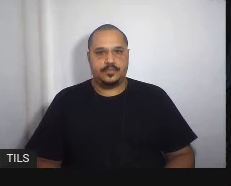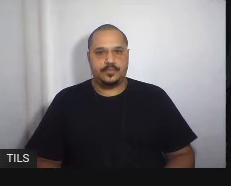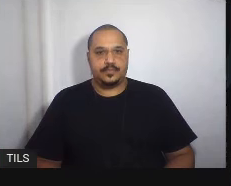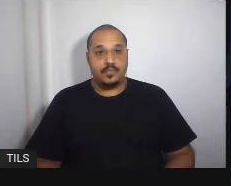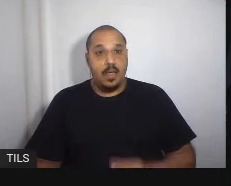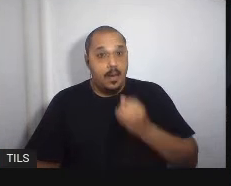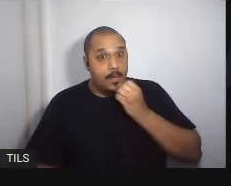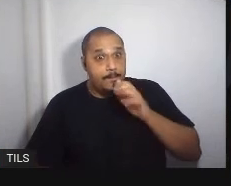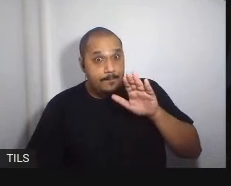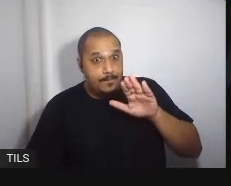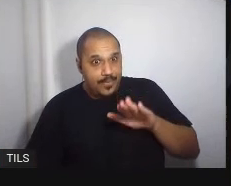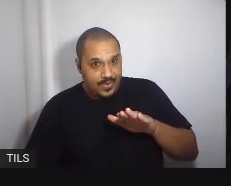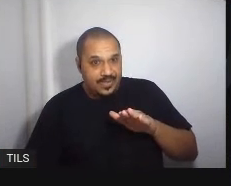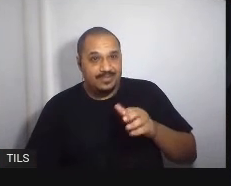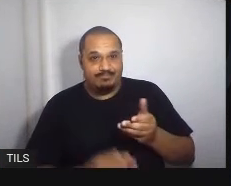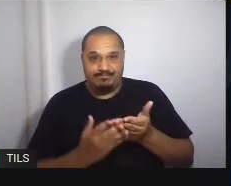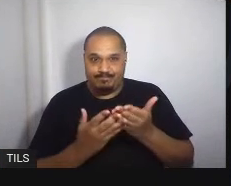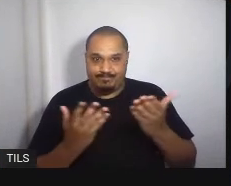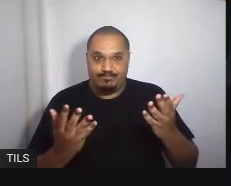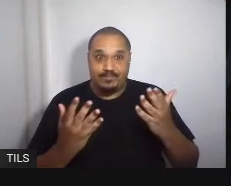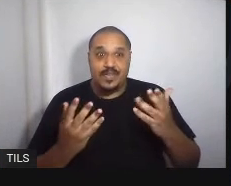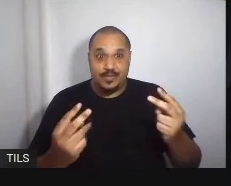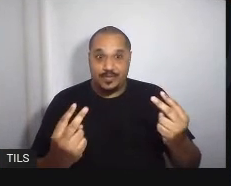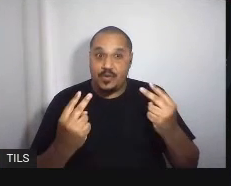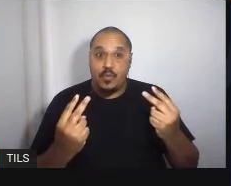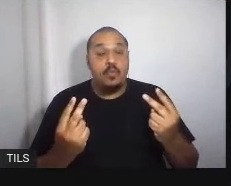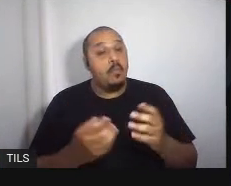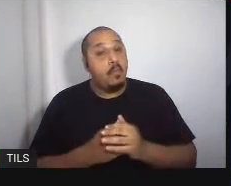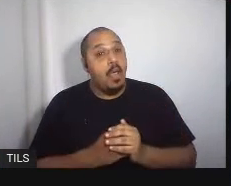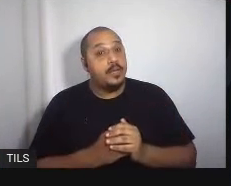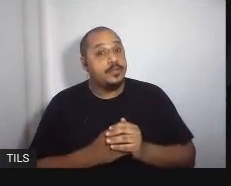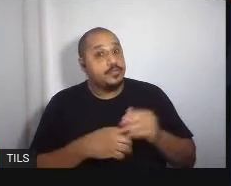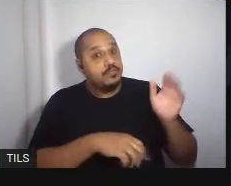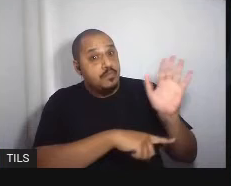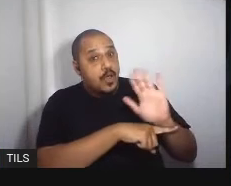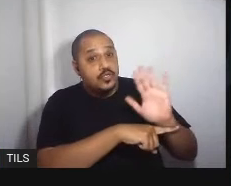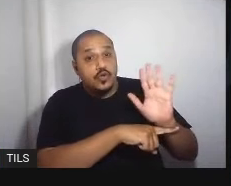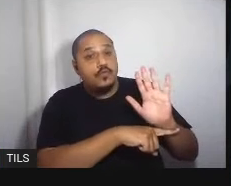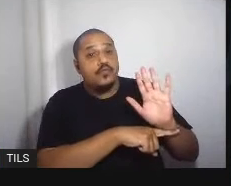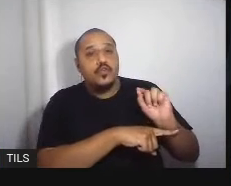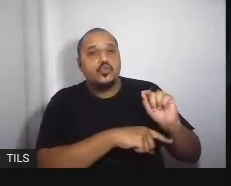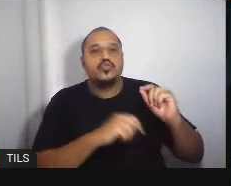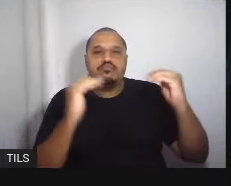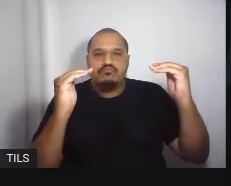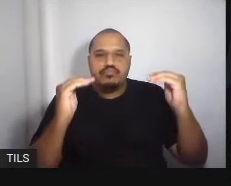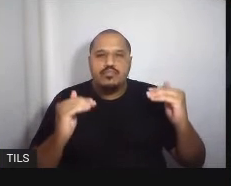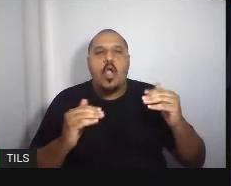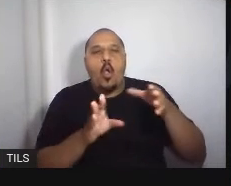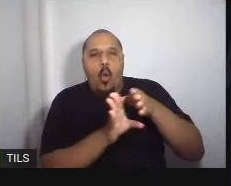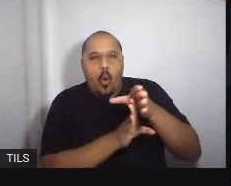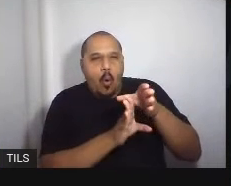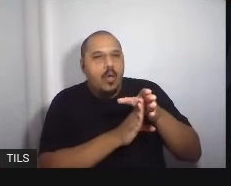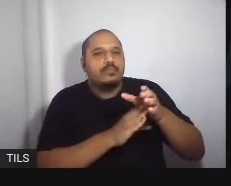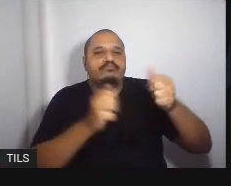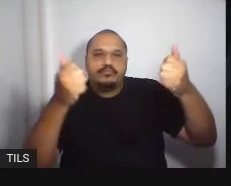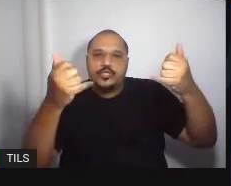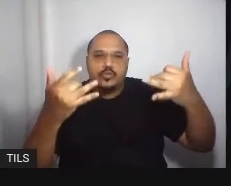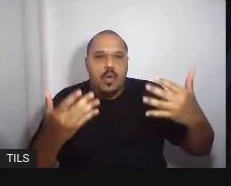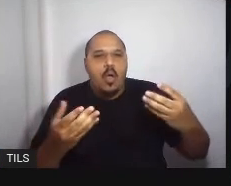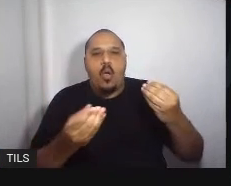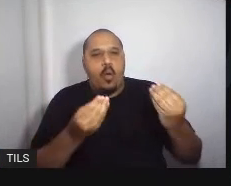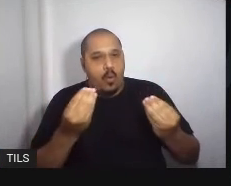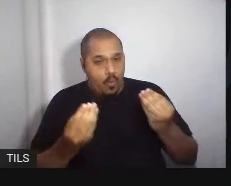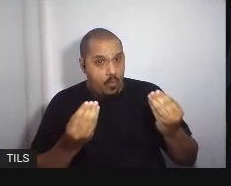Boa tarde. Estamos começando mais um vídeo com orientações para a Semana de Monitoria de 2021. Nesse vídeo